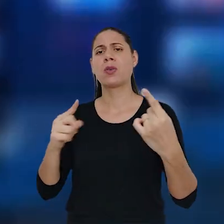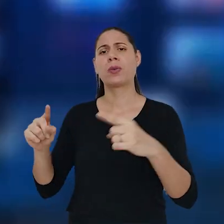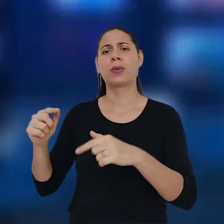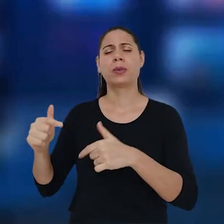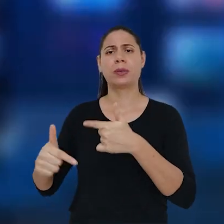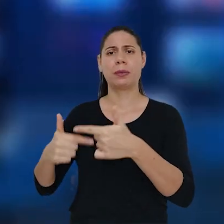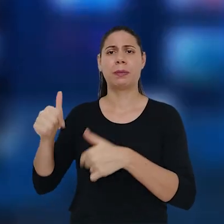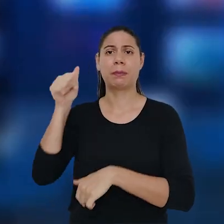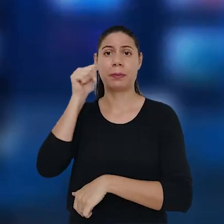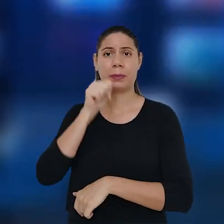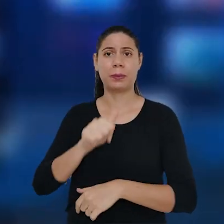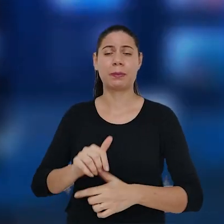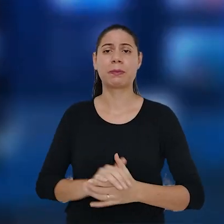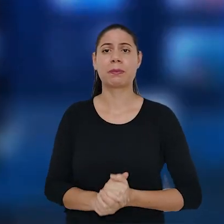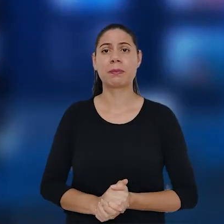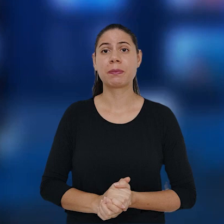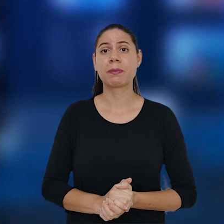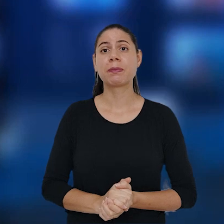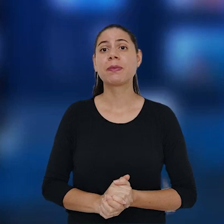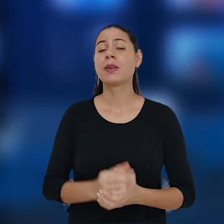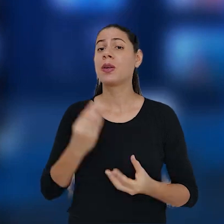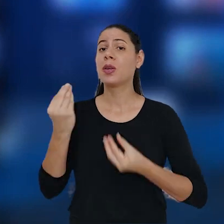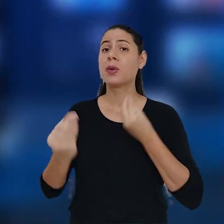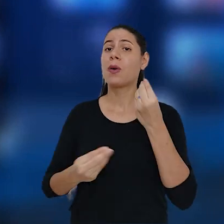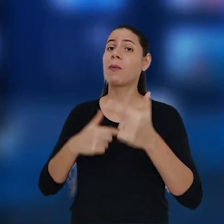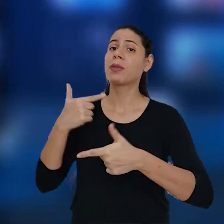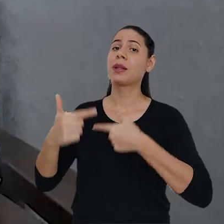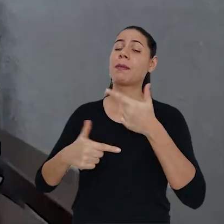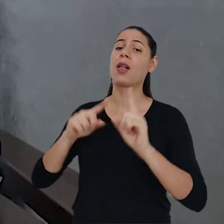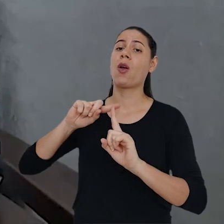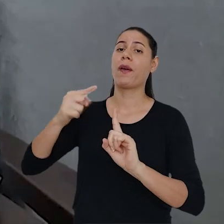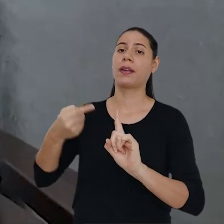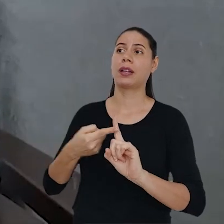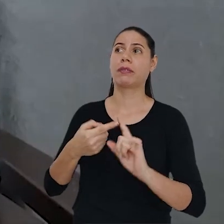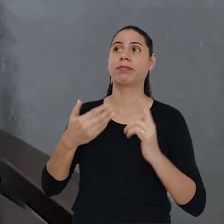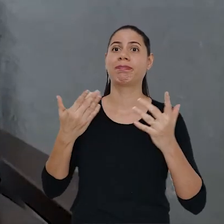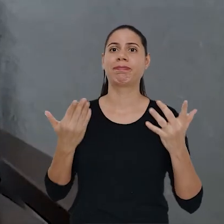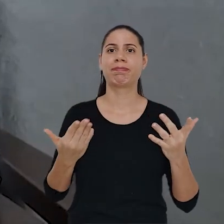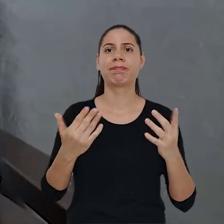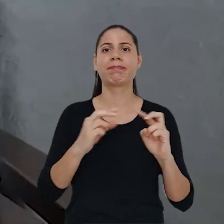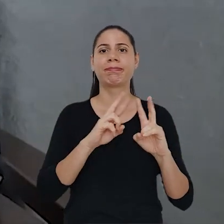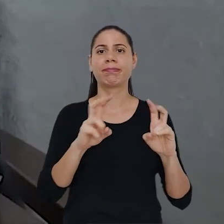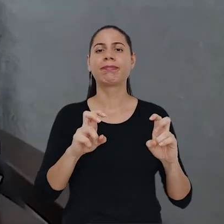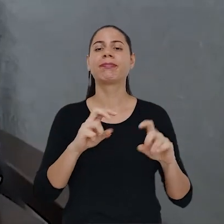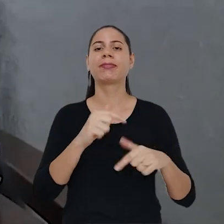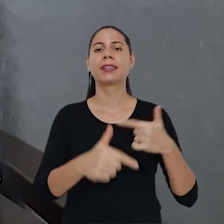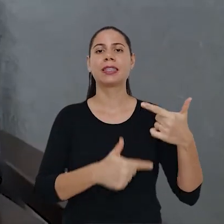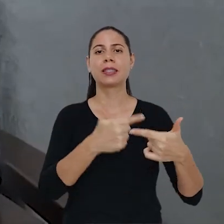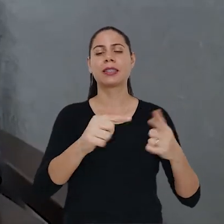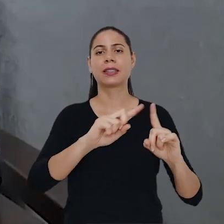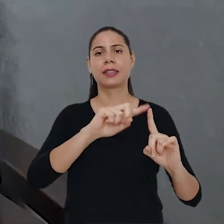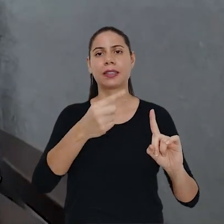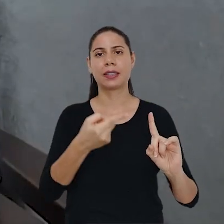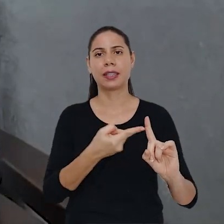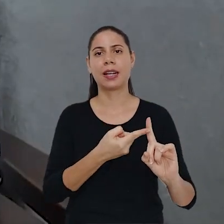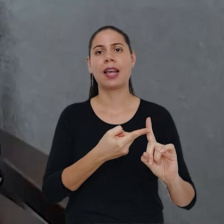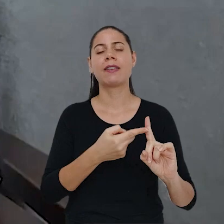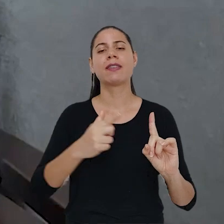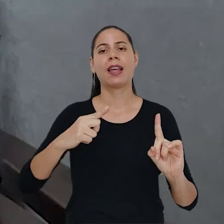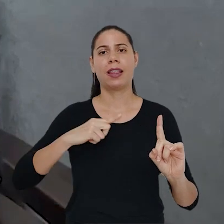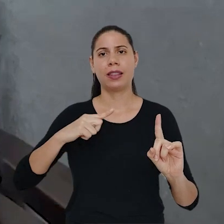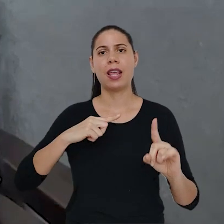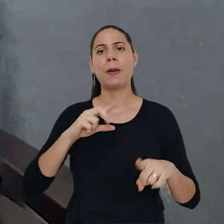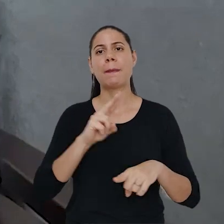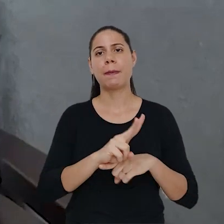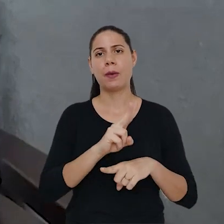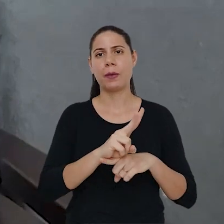mulher. E com relação à trabalhadora gestante? Com relação à trabalhadora gestante, nós temos a